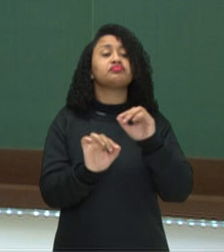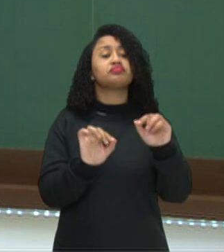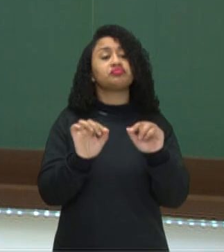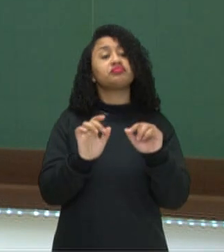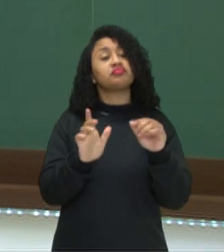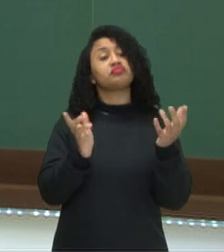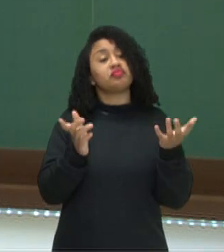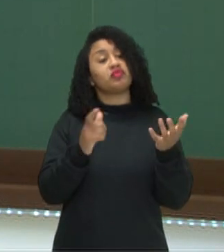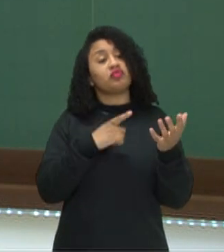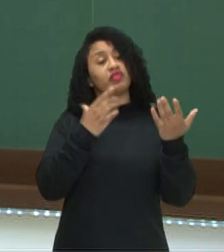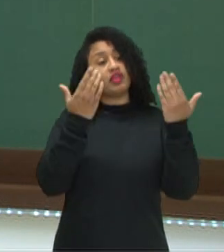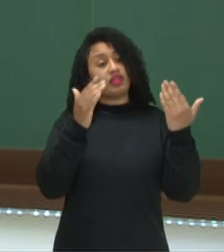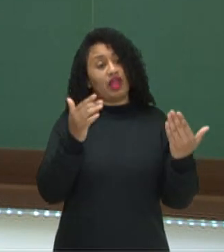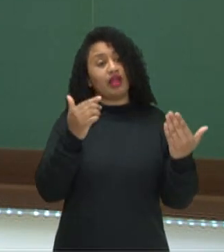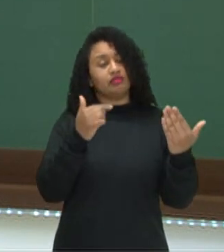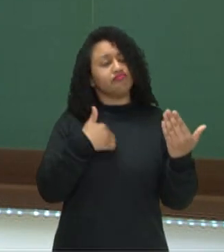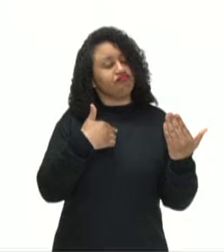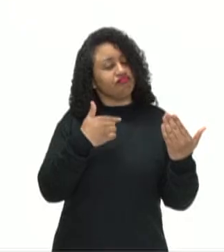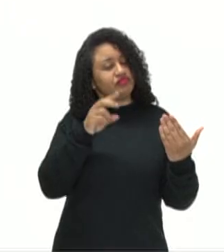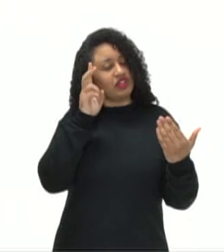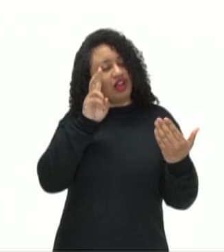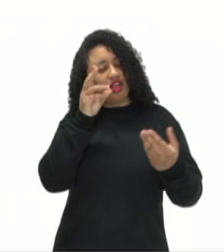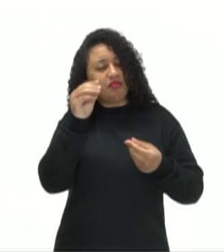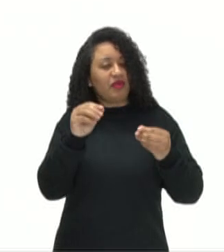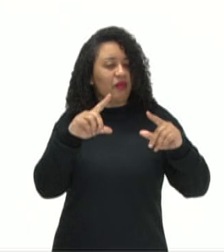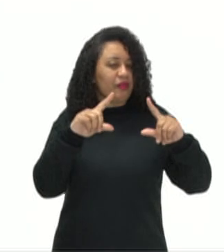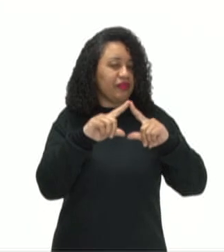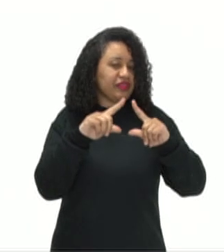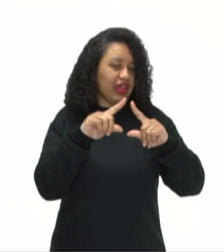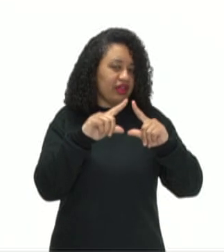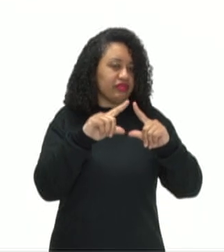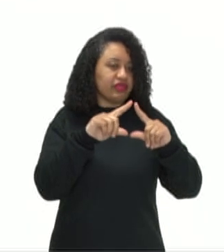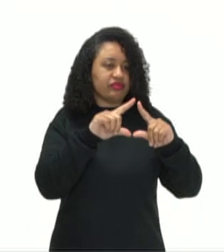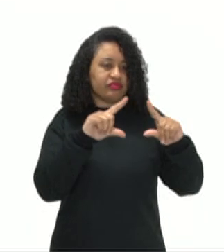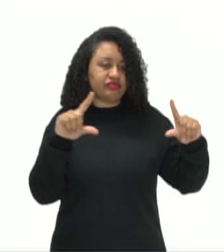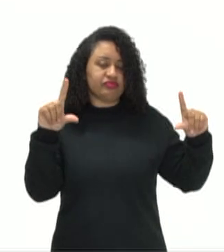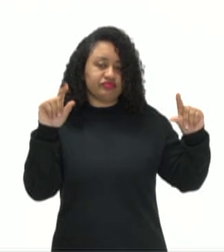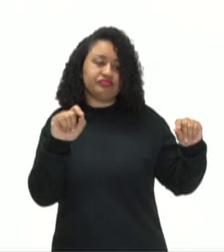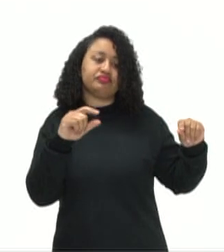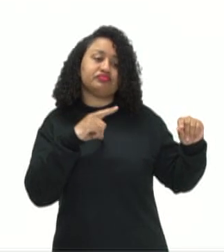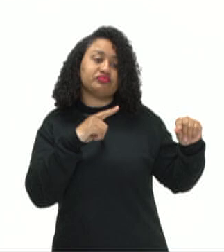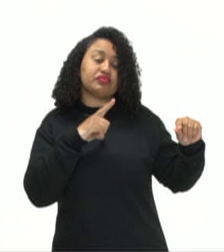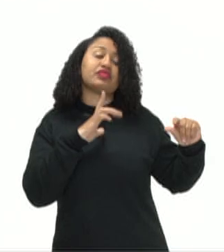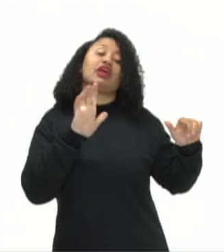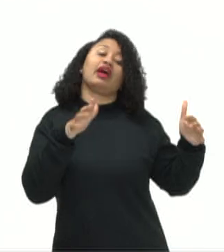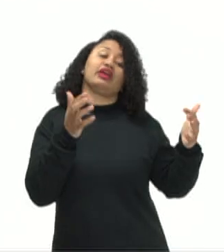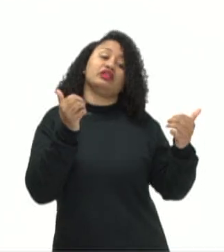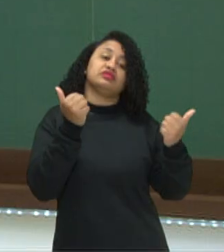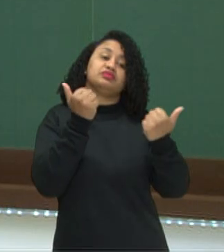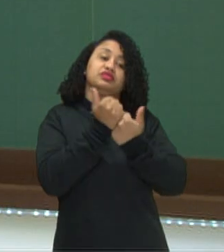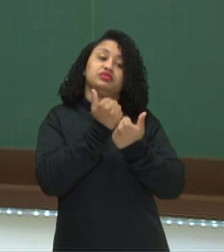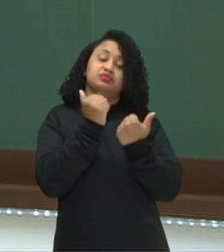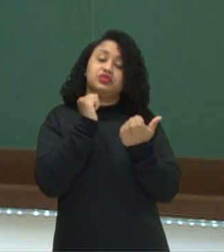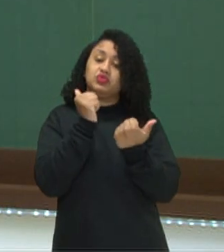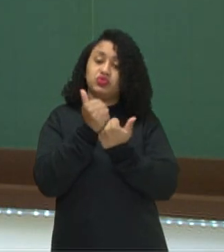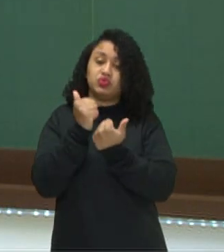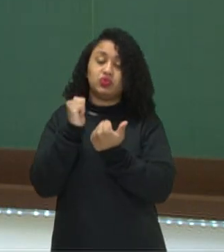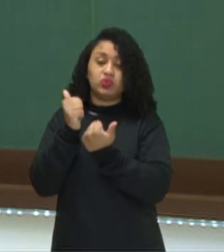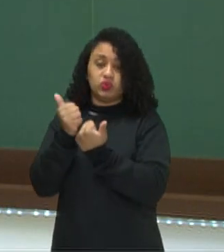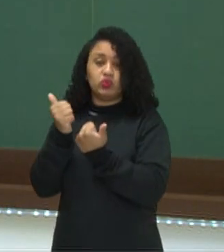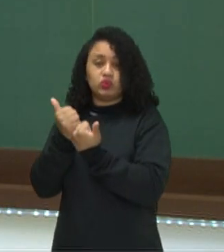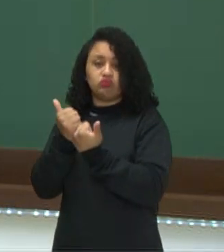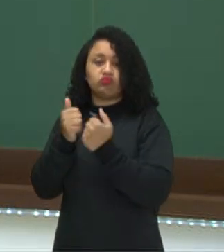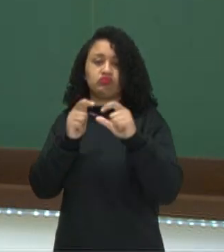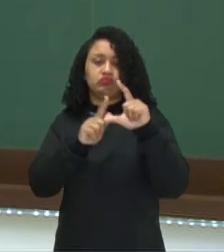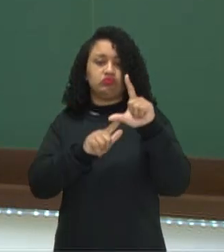a análise aqui, ó. Delta b² menos 4ac. No lugar do b, a gente coloca o número menos 3.